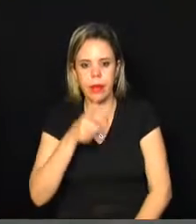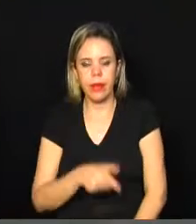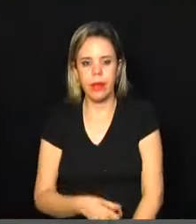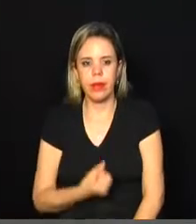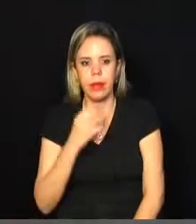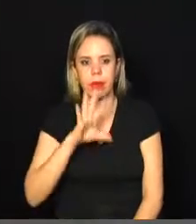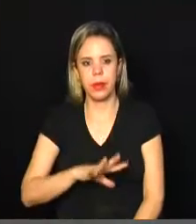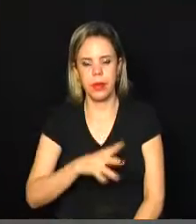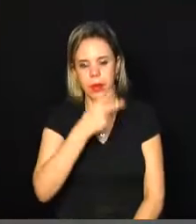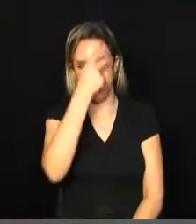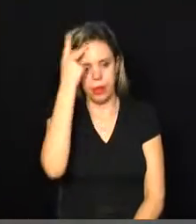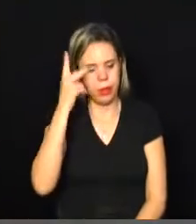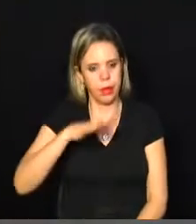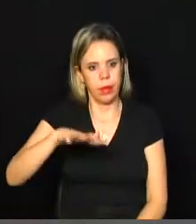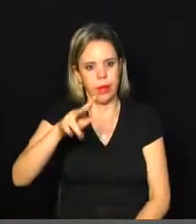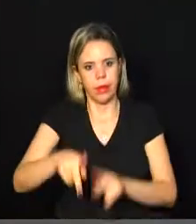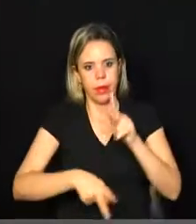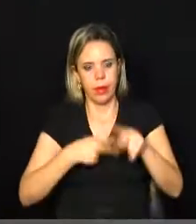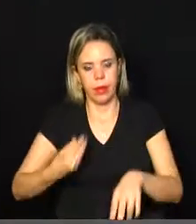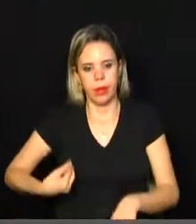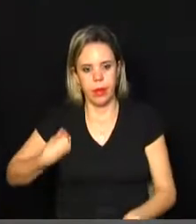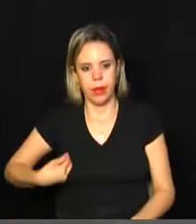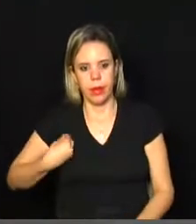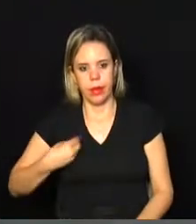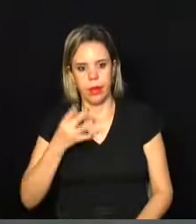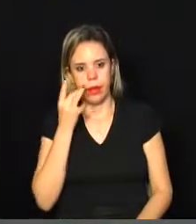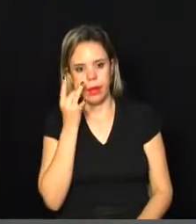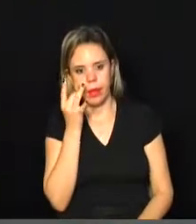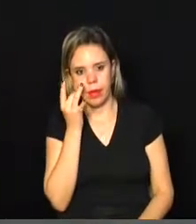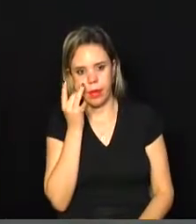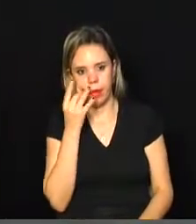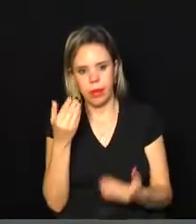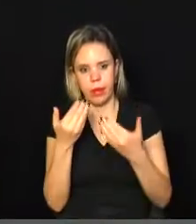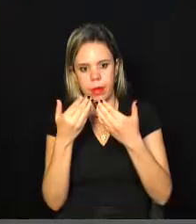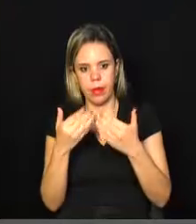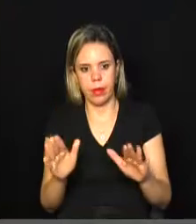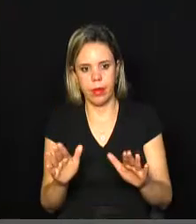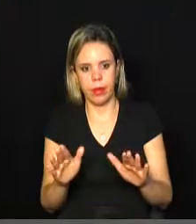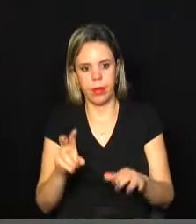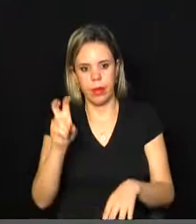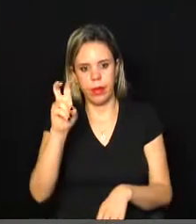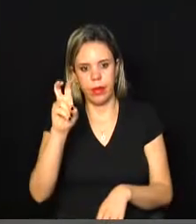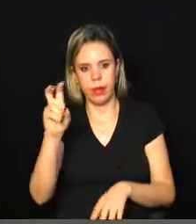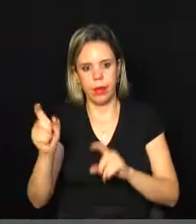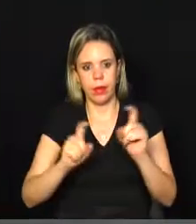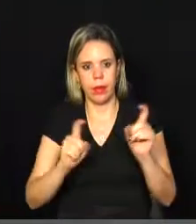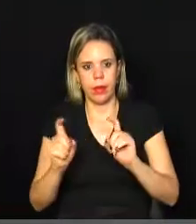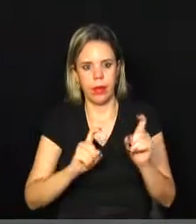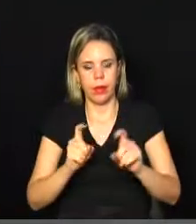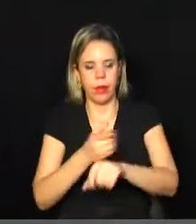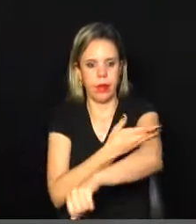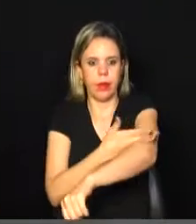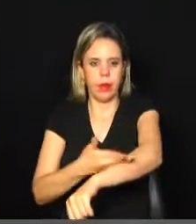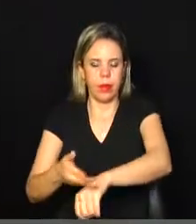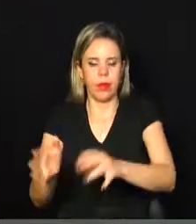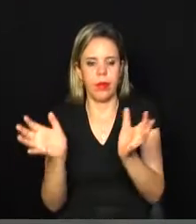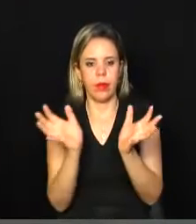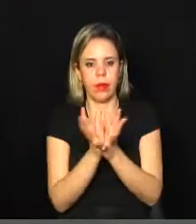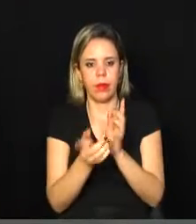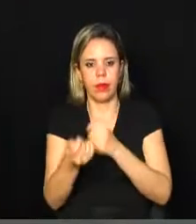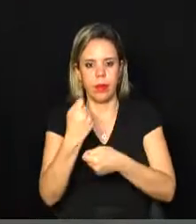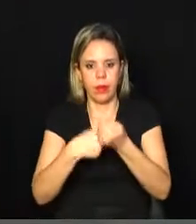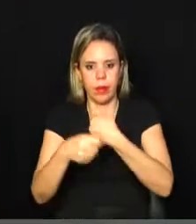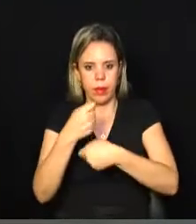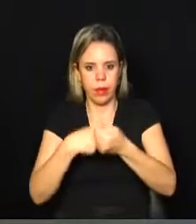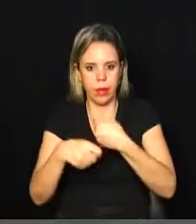Boa tarde a todos todo público presente declaro aberto aqui a quinta reunião ordinária da comissão de